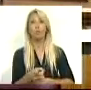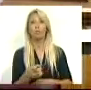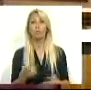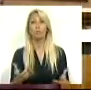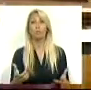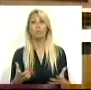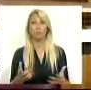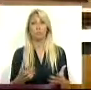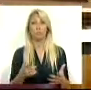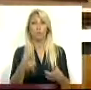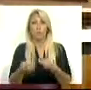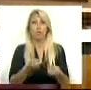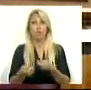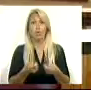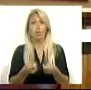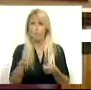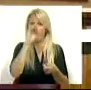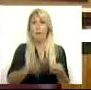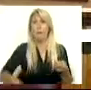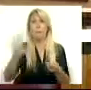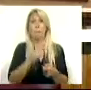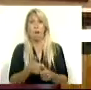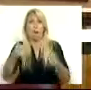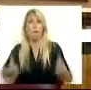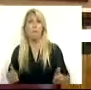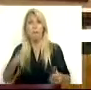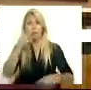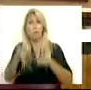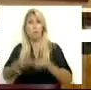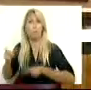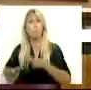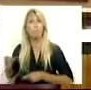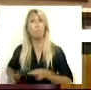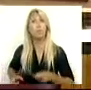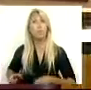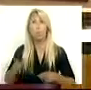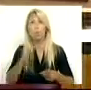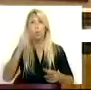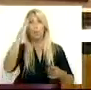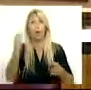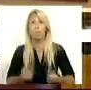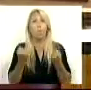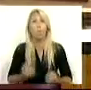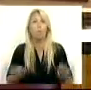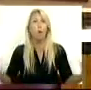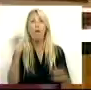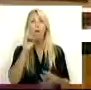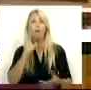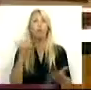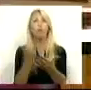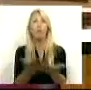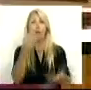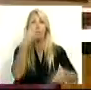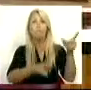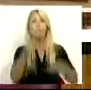maior afastamento da gestão do parque em relação às suas populações e da incapacidade de valorização do património e das pessoas e